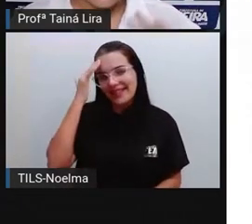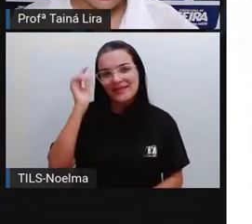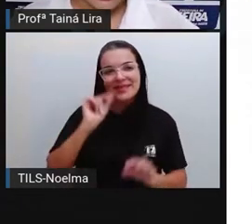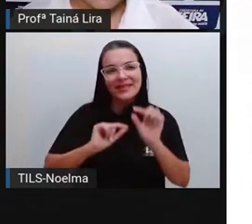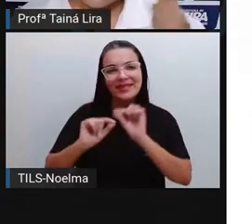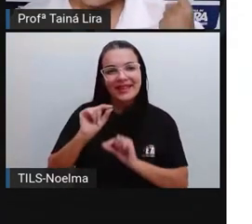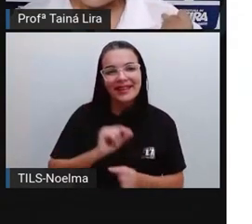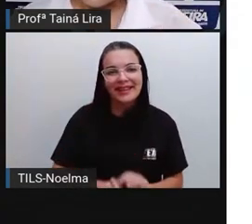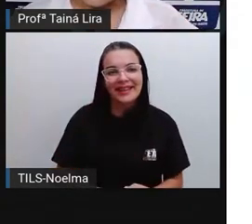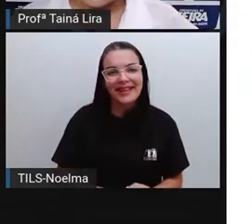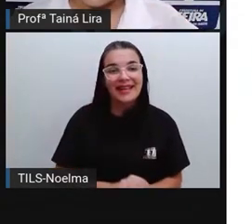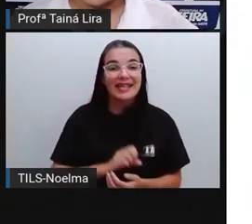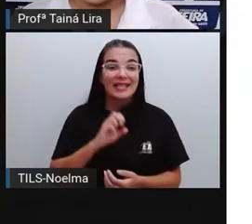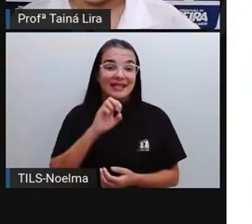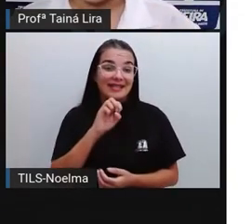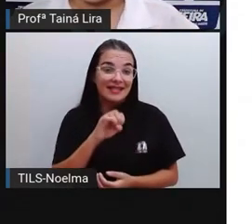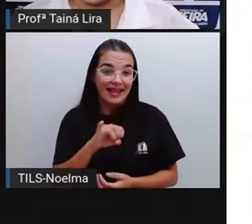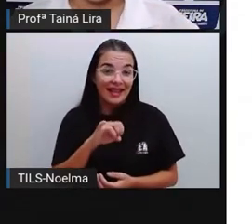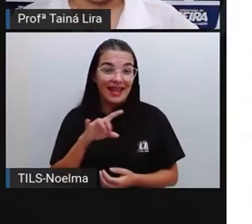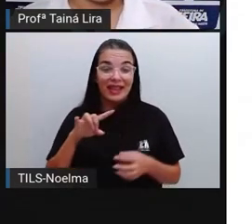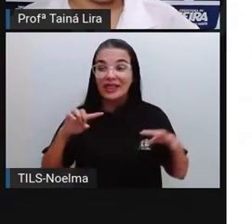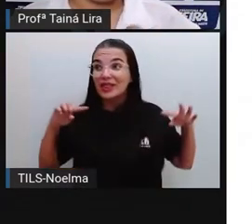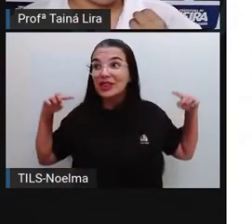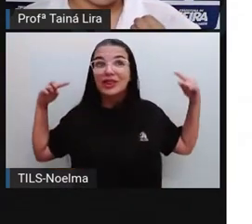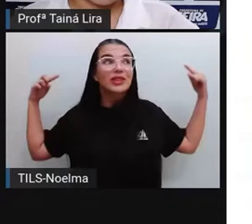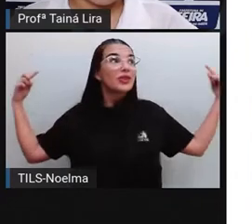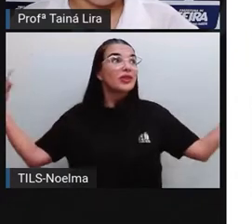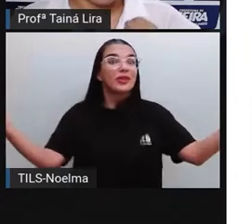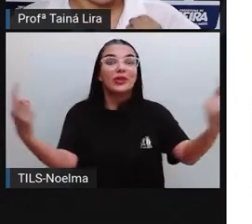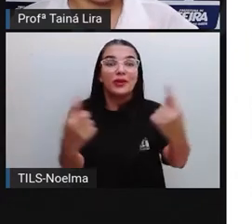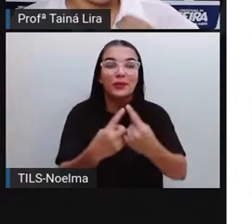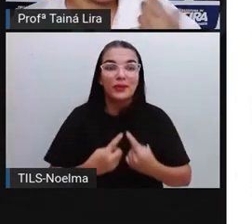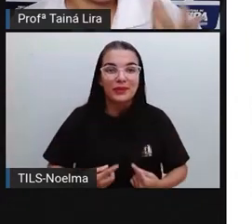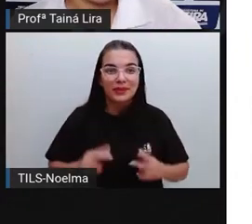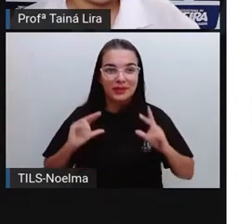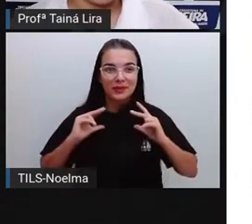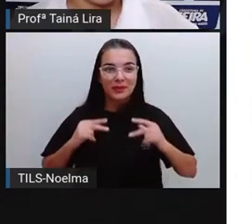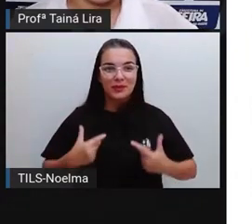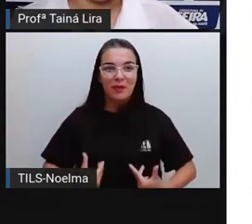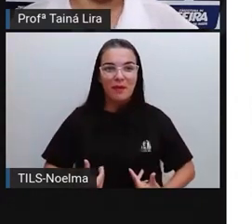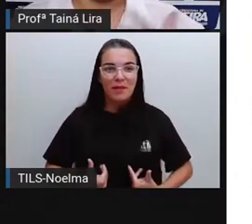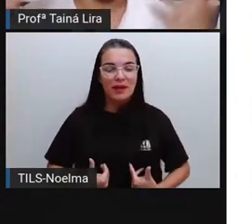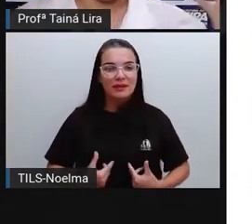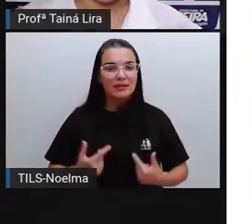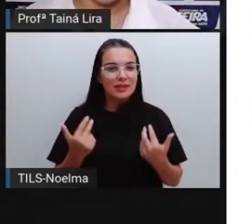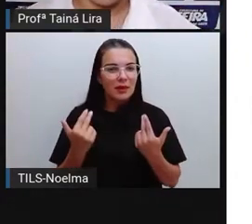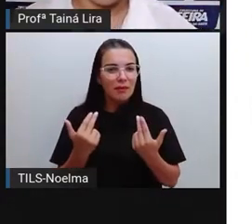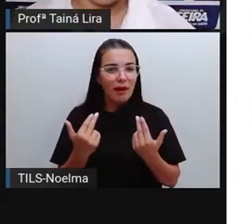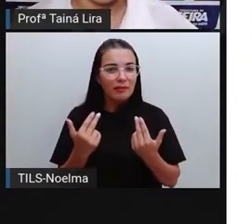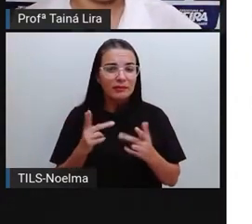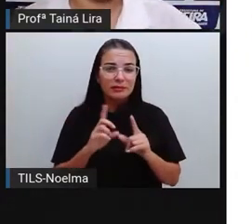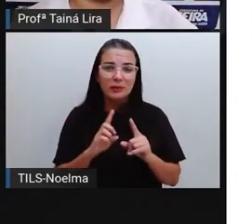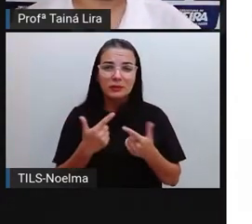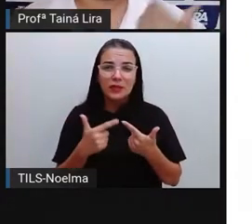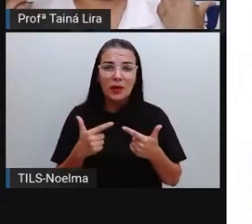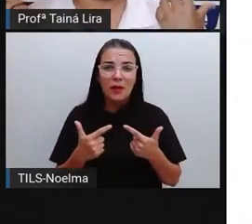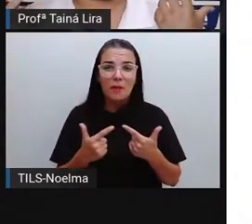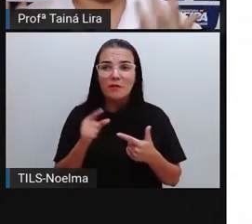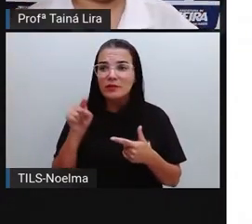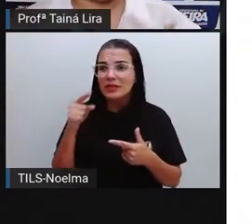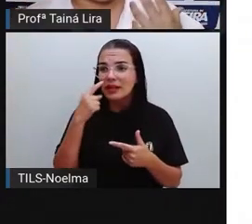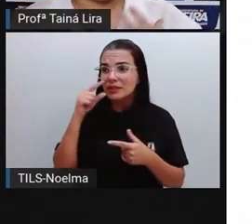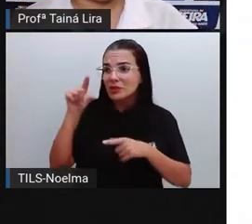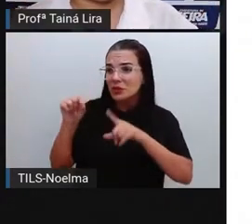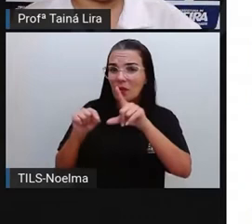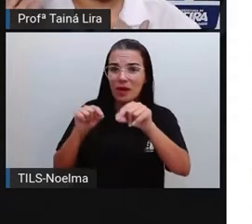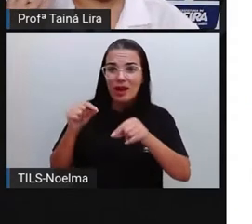que seria, a gente seria apenas mais um na multidão, não seríamos reconhecidos. O que faz com que nós